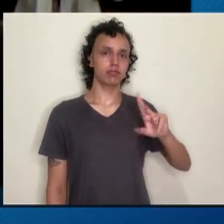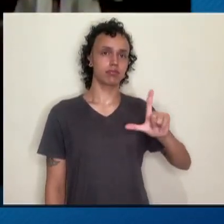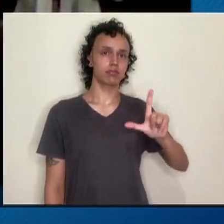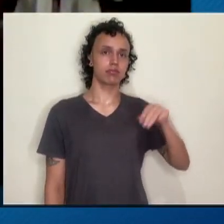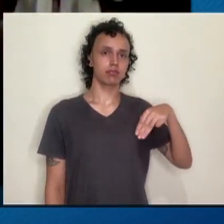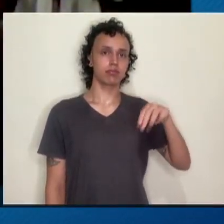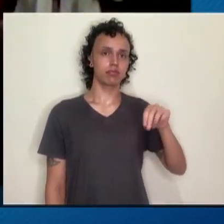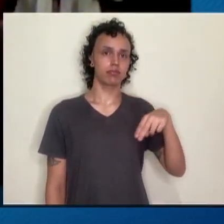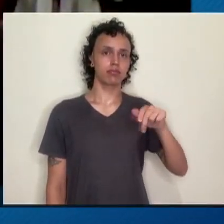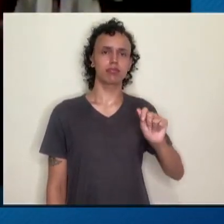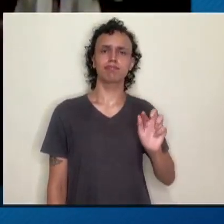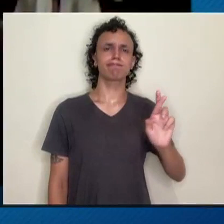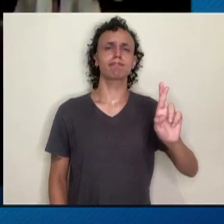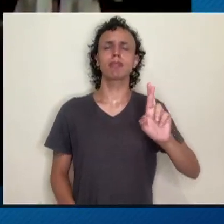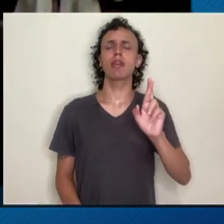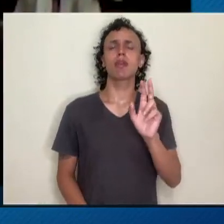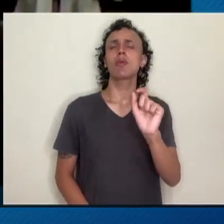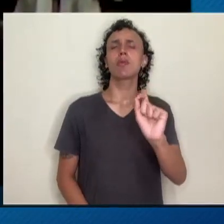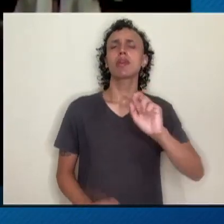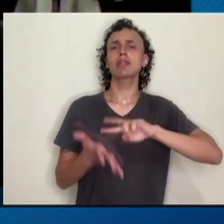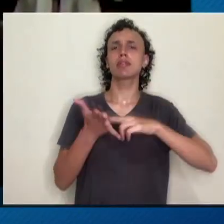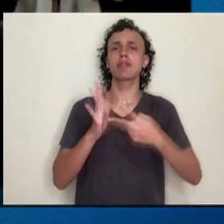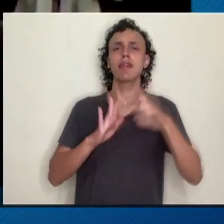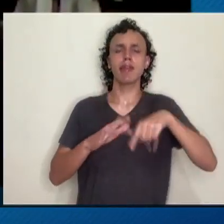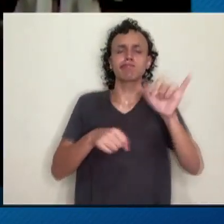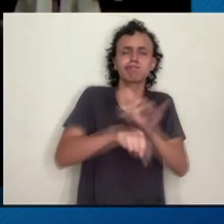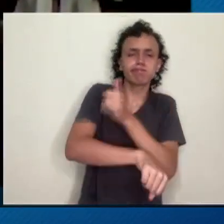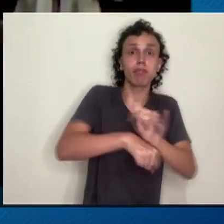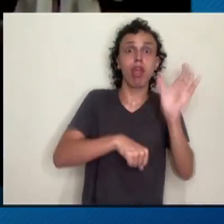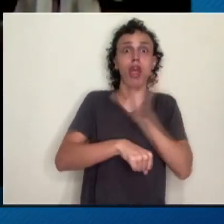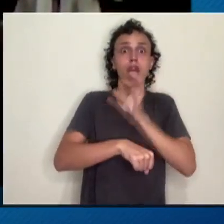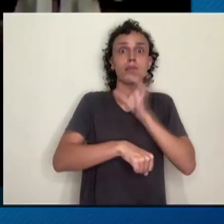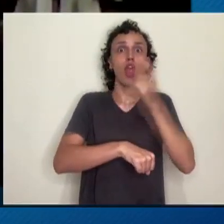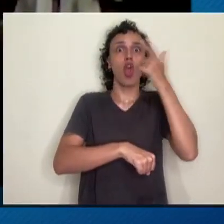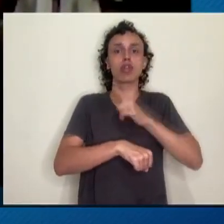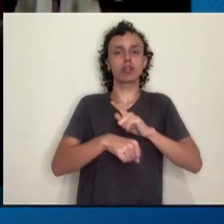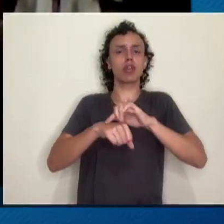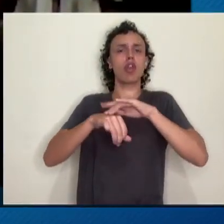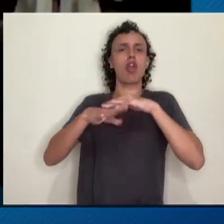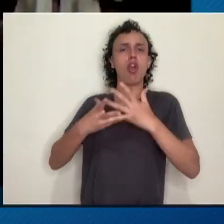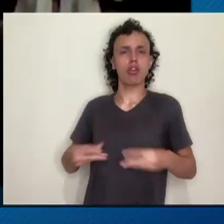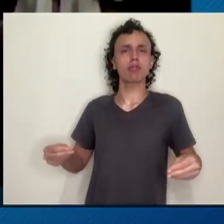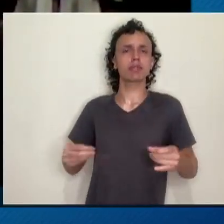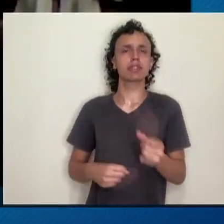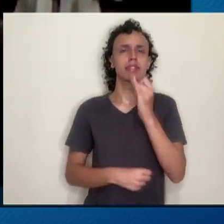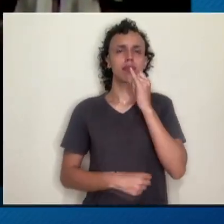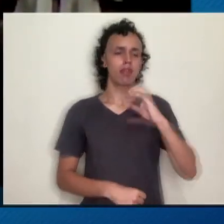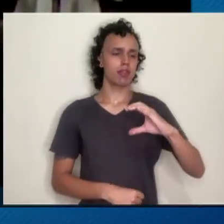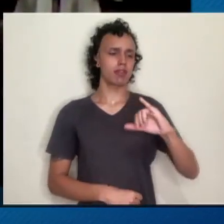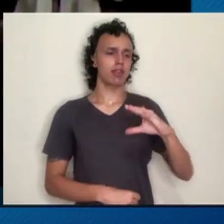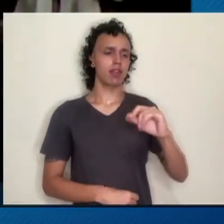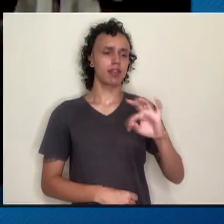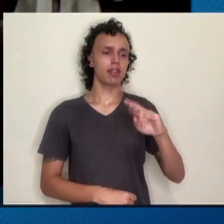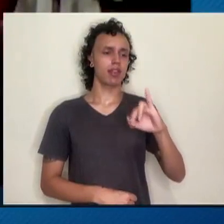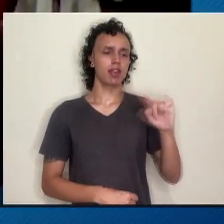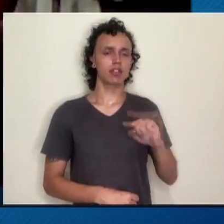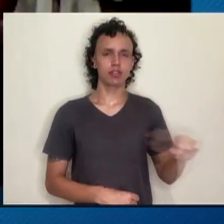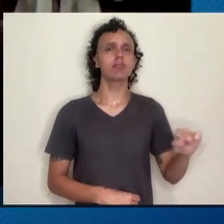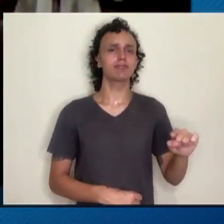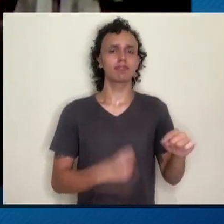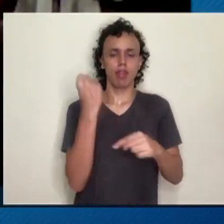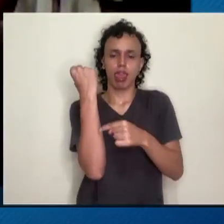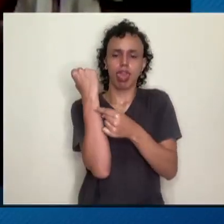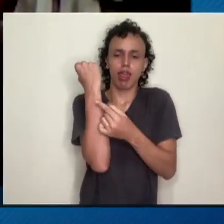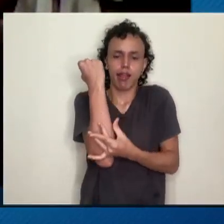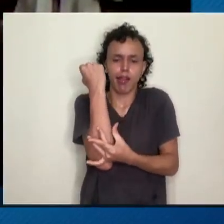um fechamento de emergência. Imagine que uma cicatriz seja um fechamento de emergência. Não dá tempo de fazer uma pele igual à